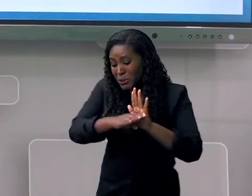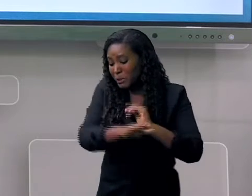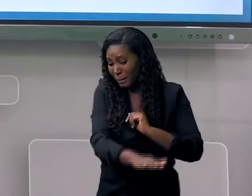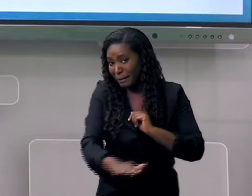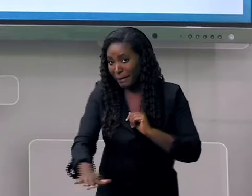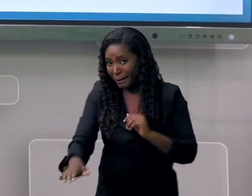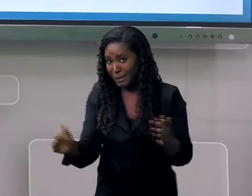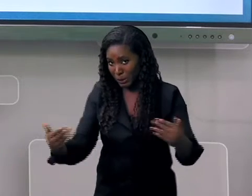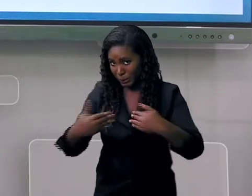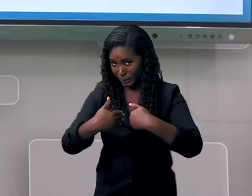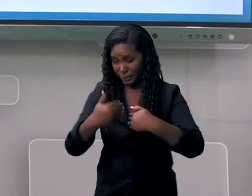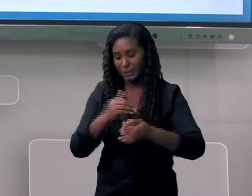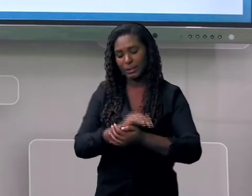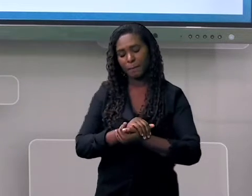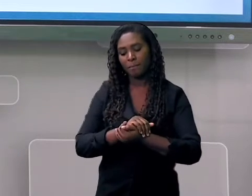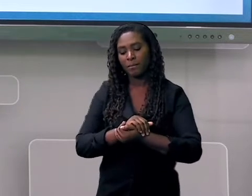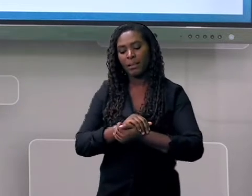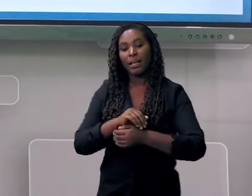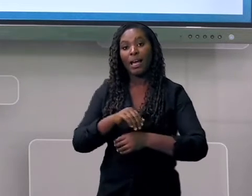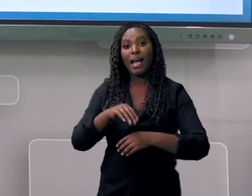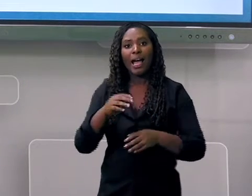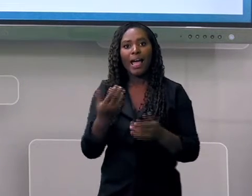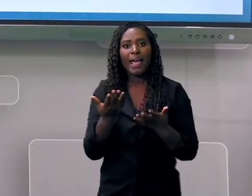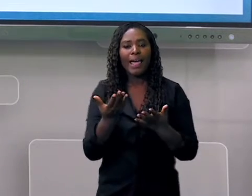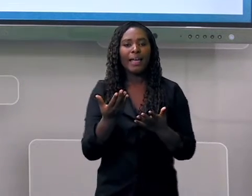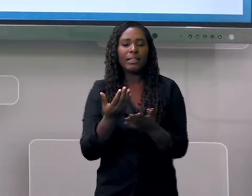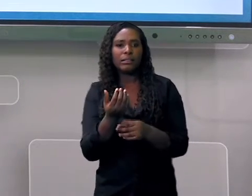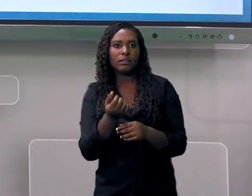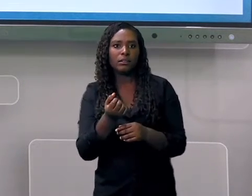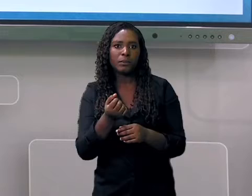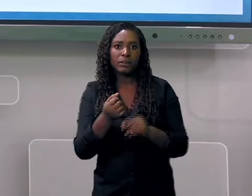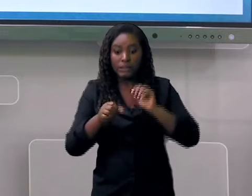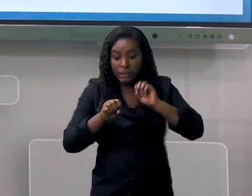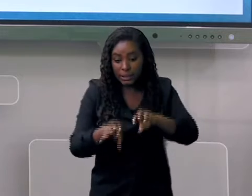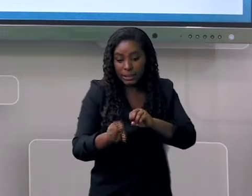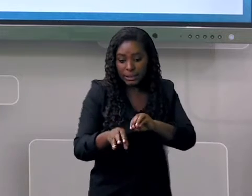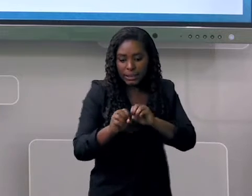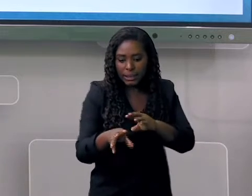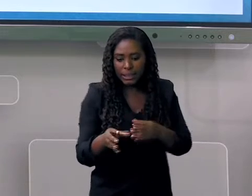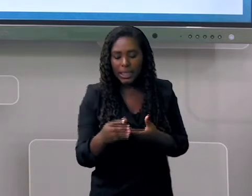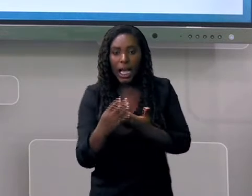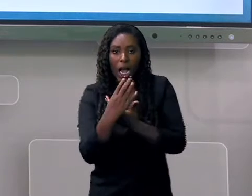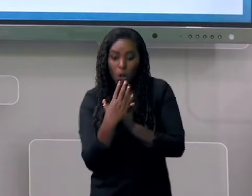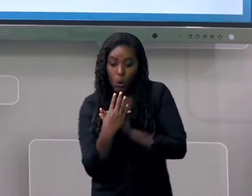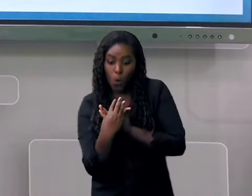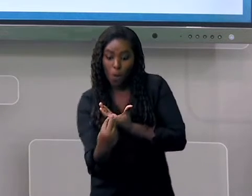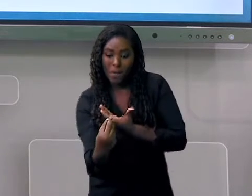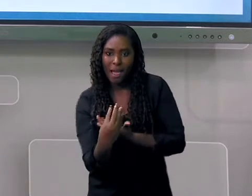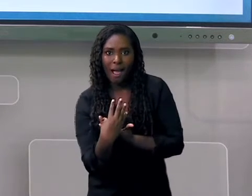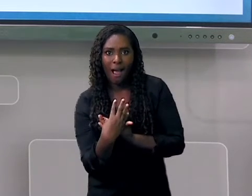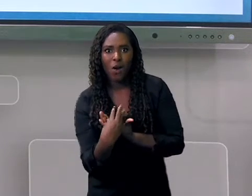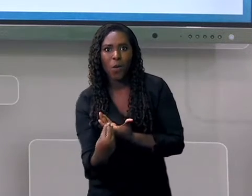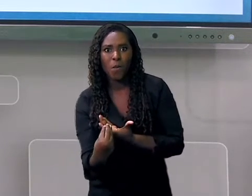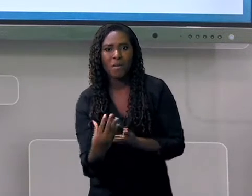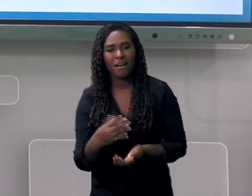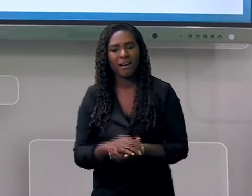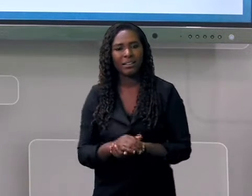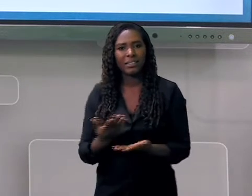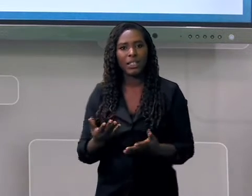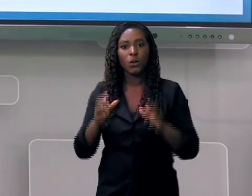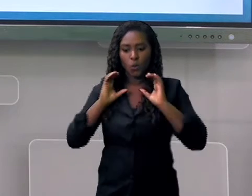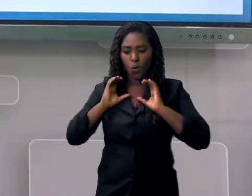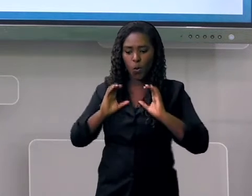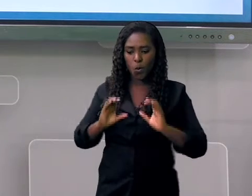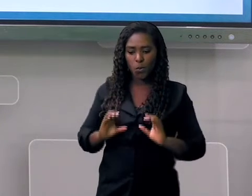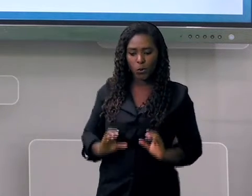muito provavelmente ela não vai conseguir repetir sons, muito menos falar. Às vezes será necessário ensinar comportamentos